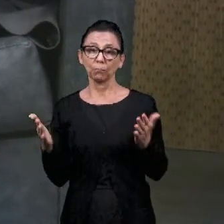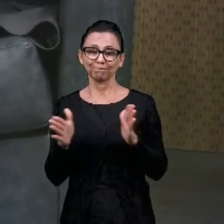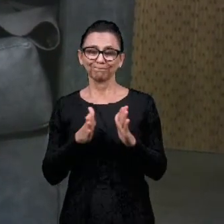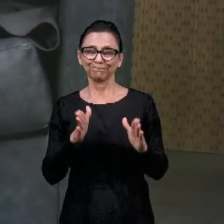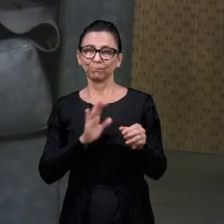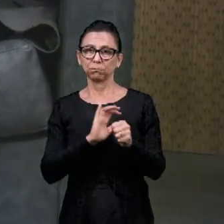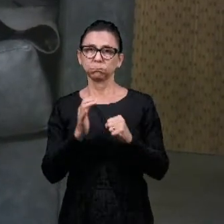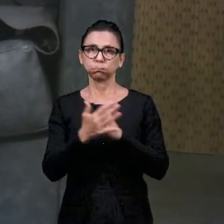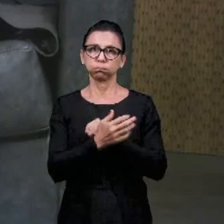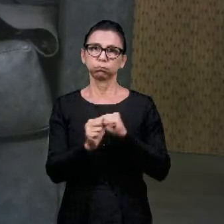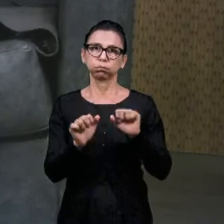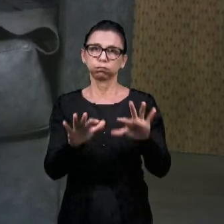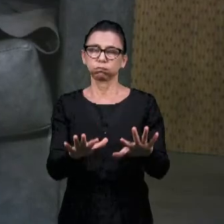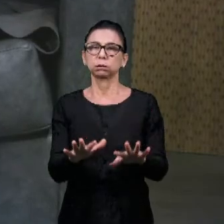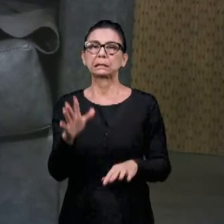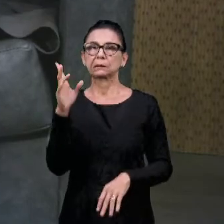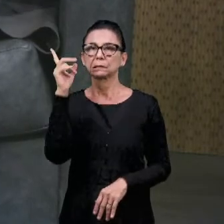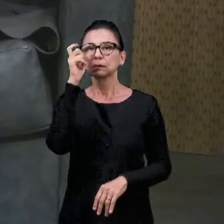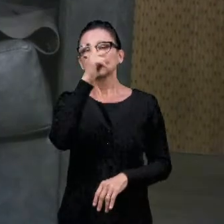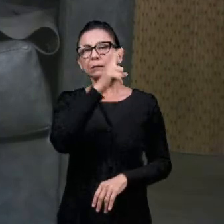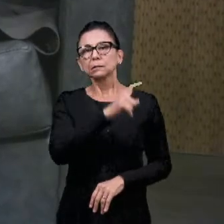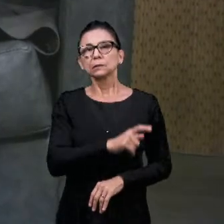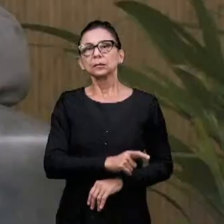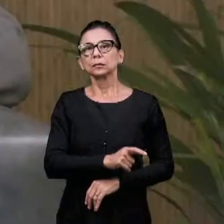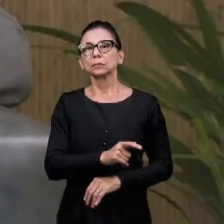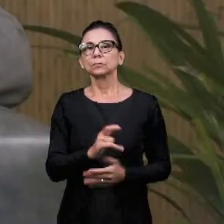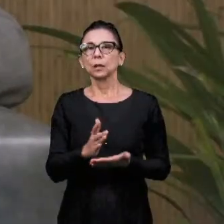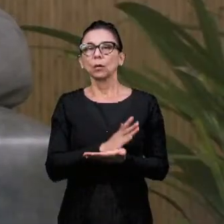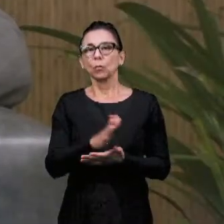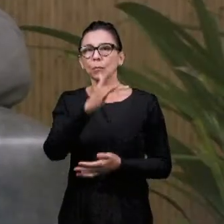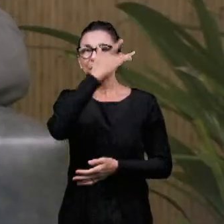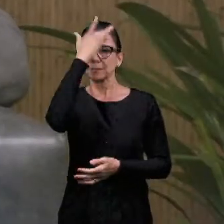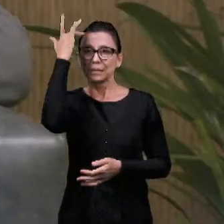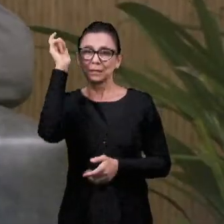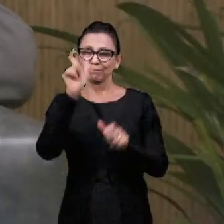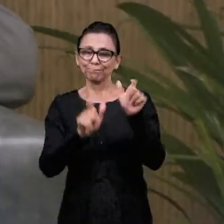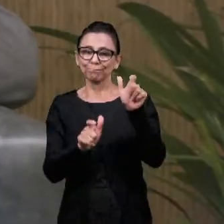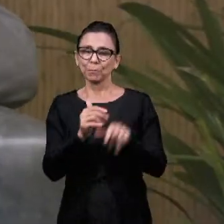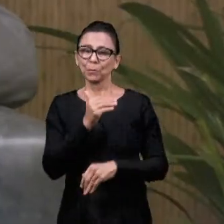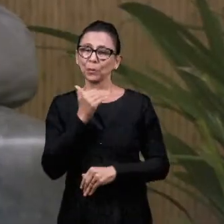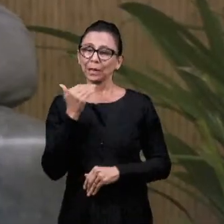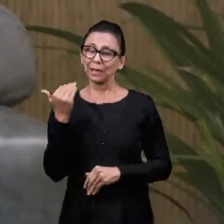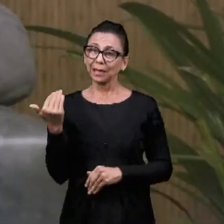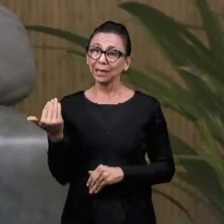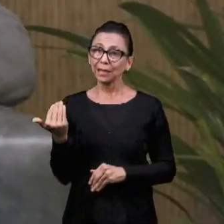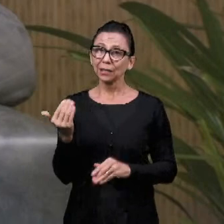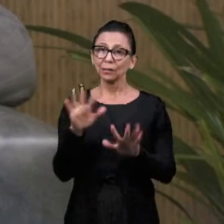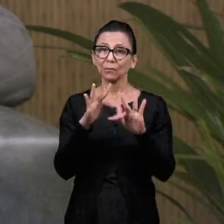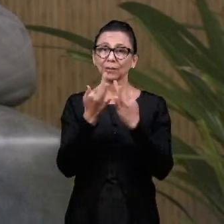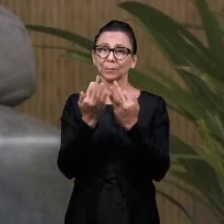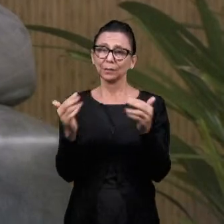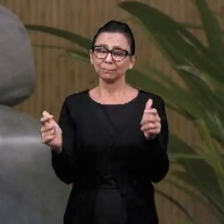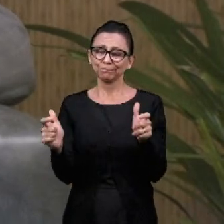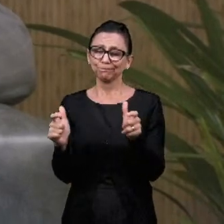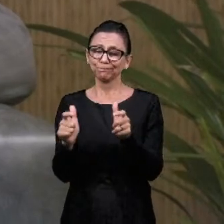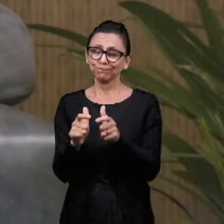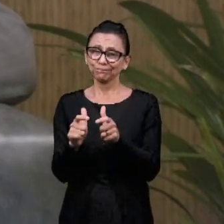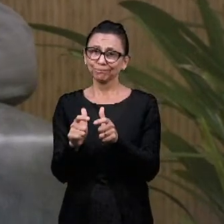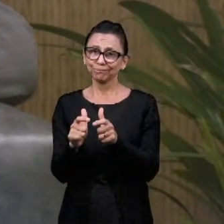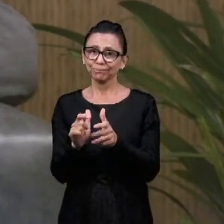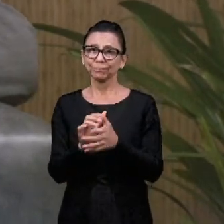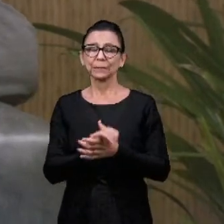pandemia, tem algumas pessoas que perderam, a família diminuiu, perderam entes queridos,